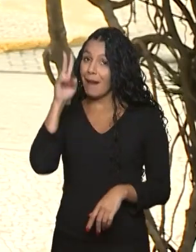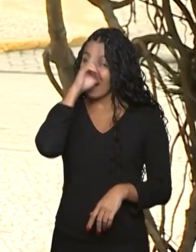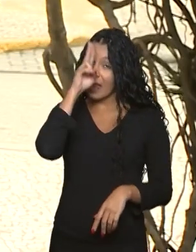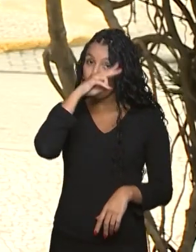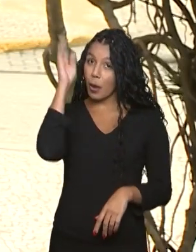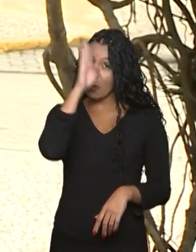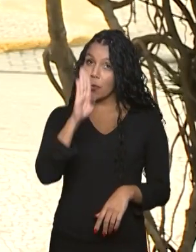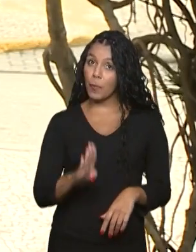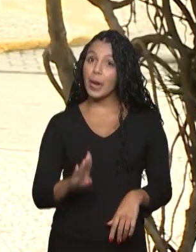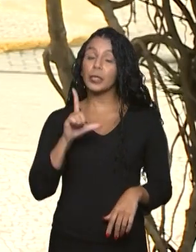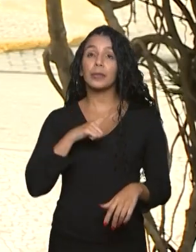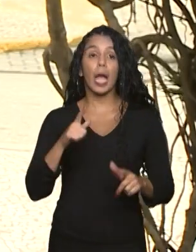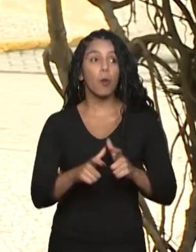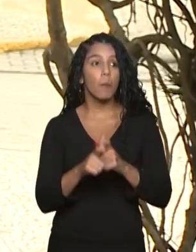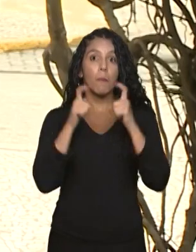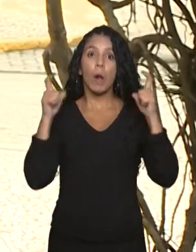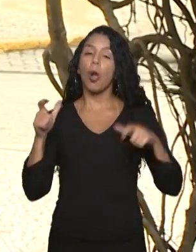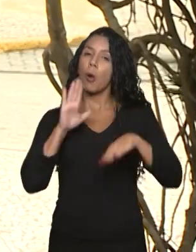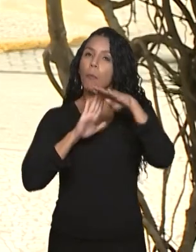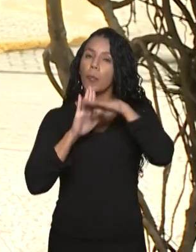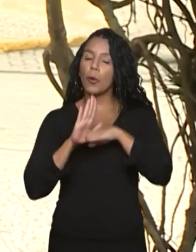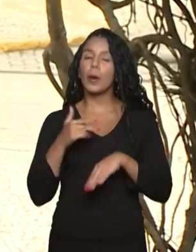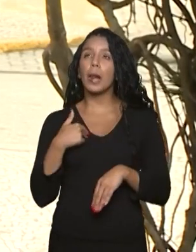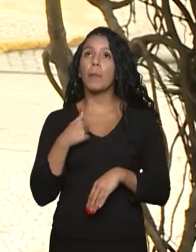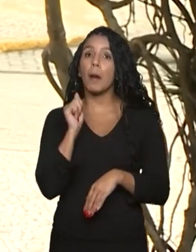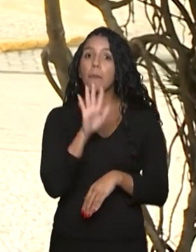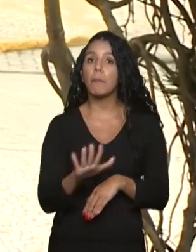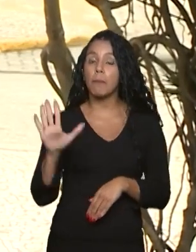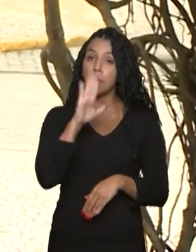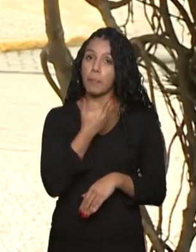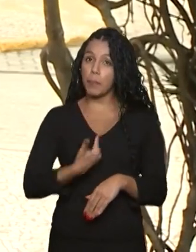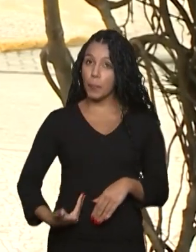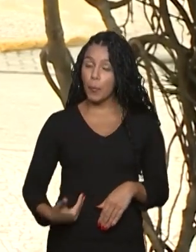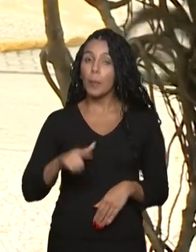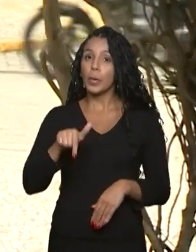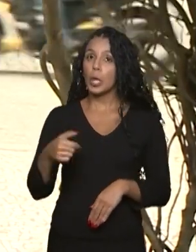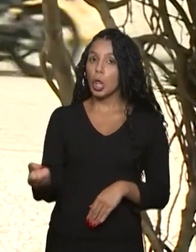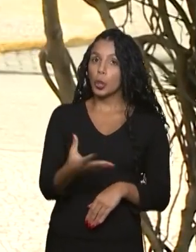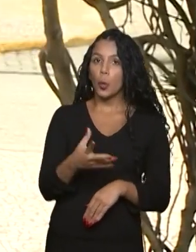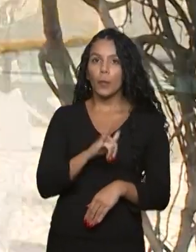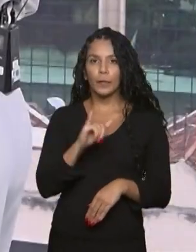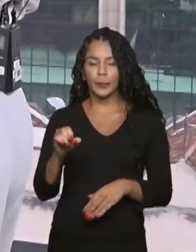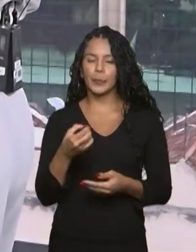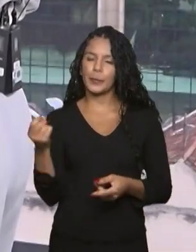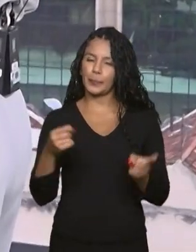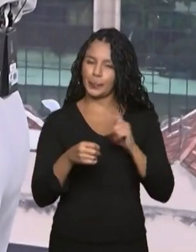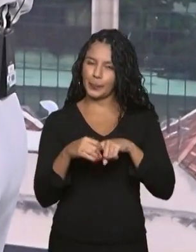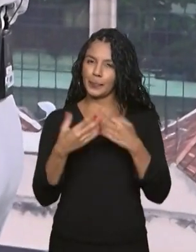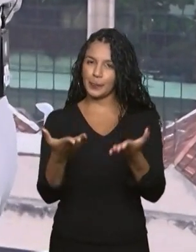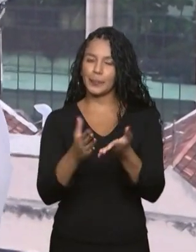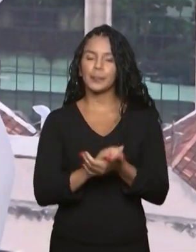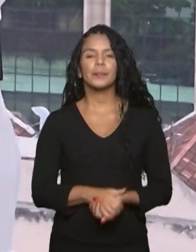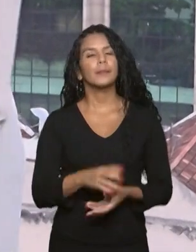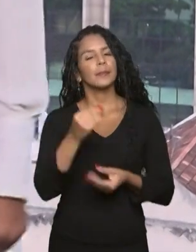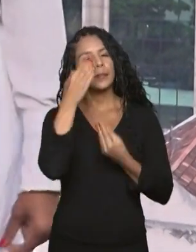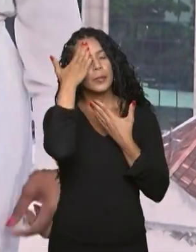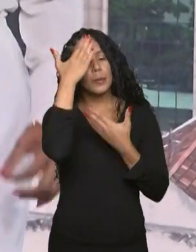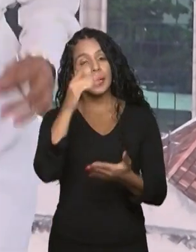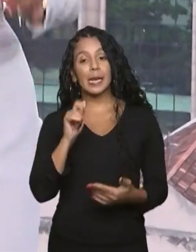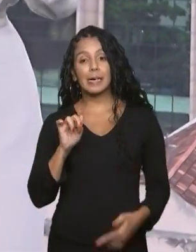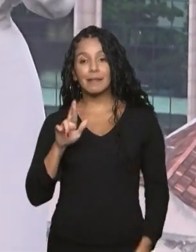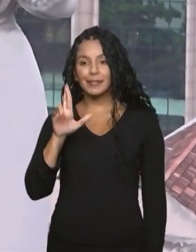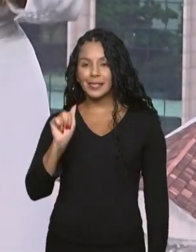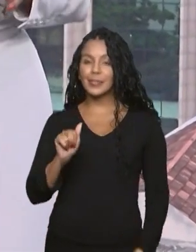público de transplantes do mundo e que essa é uma situação inédita. A gente volta com você. Muito obrigada,